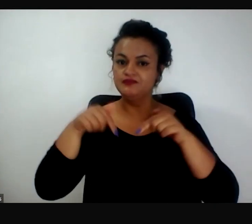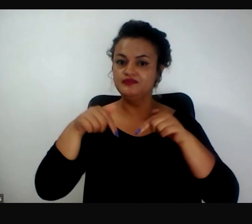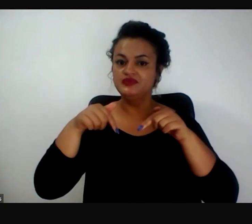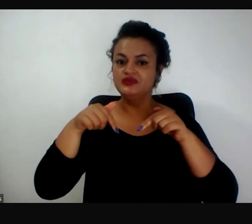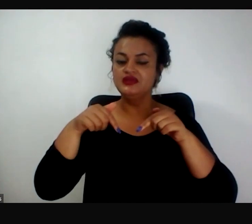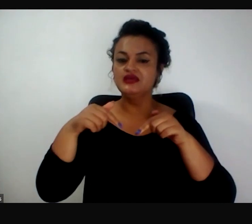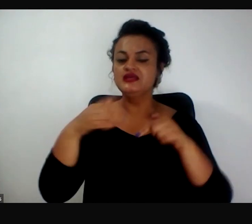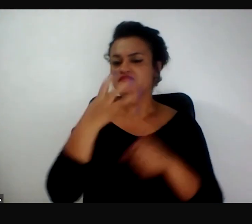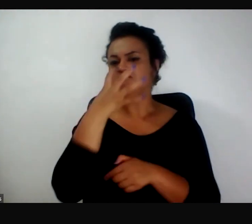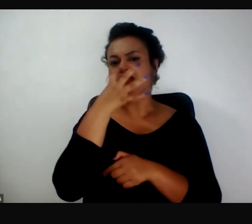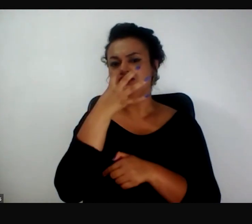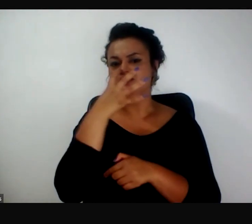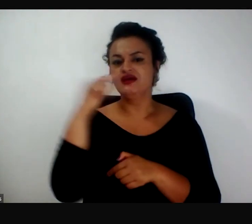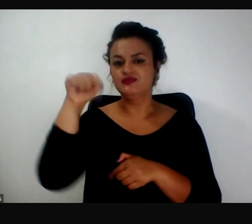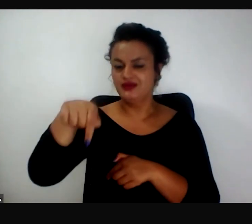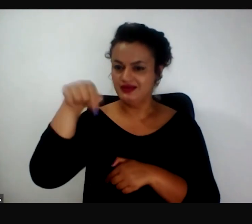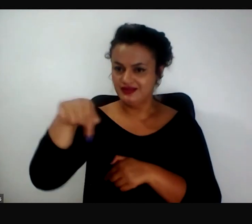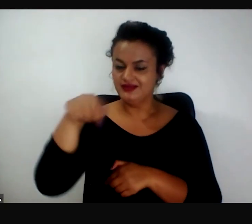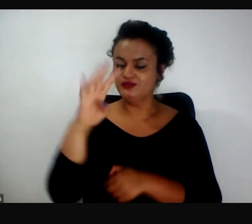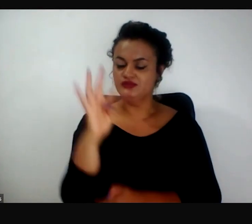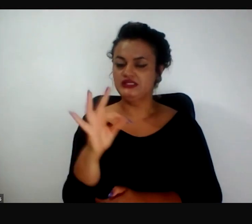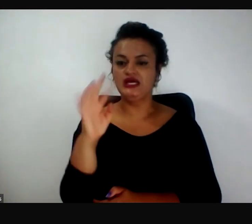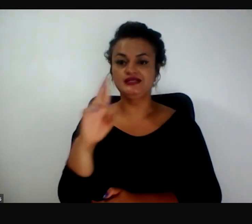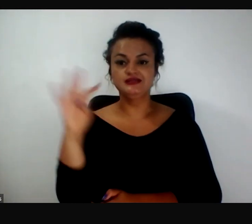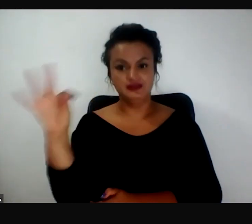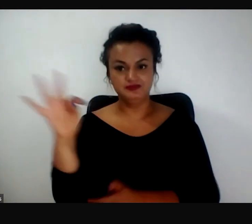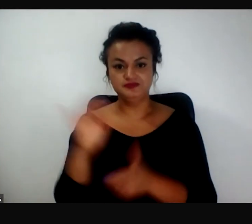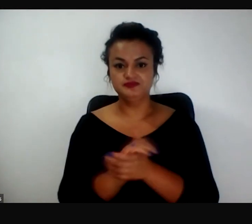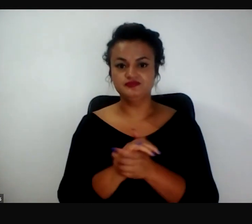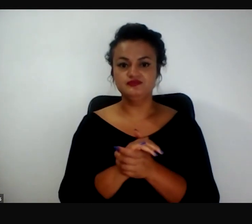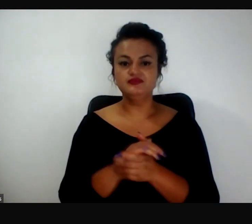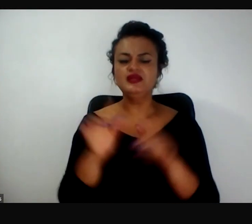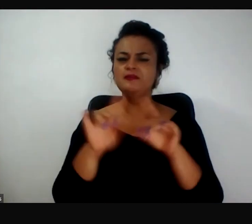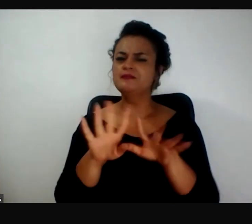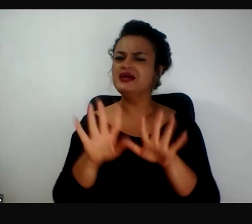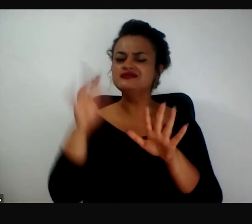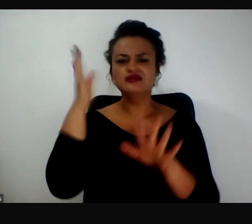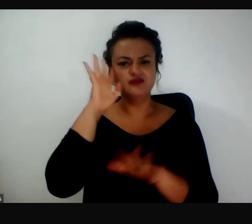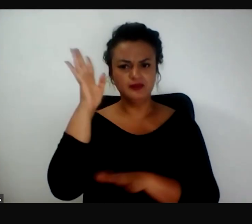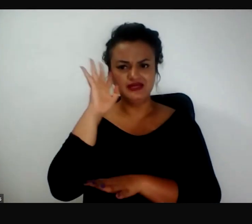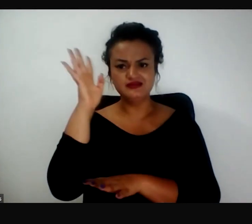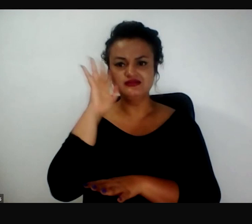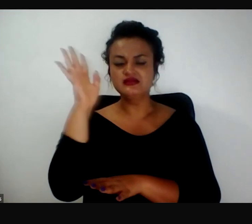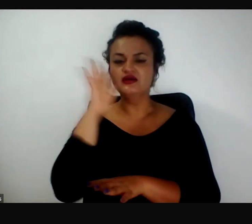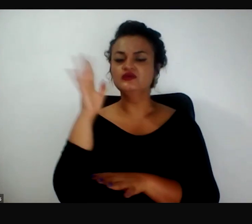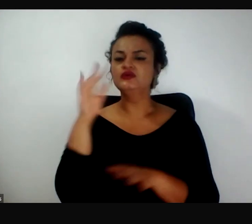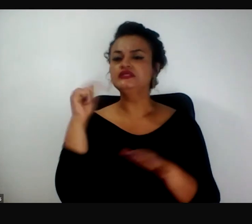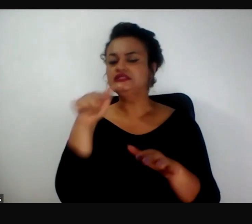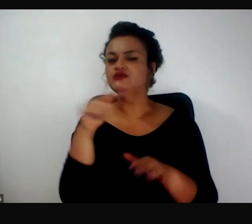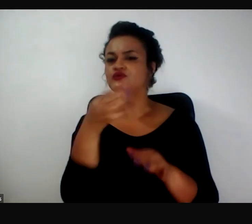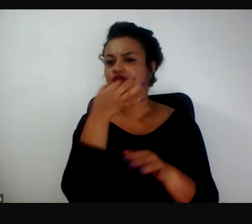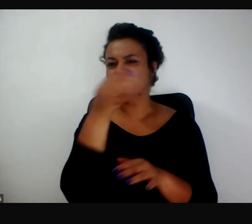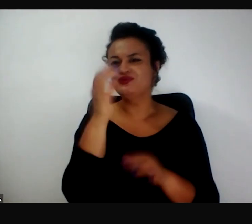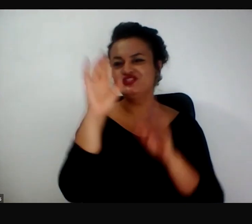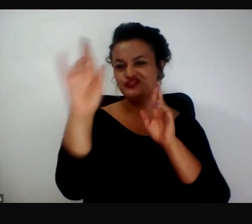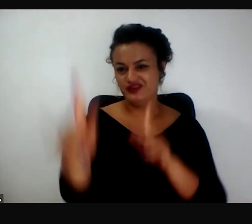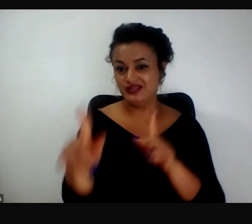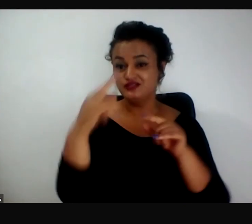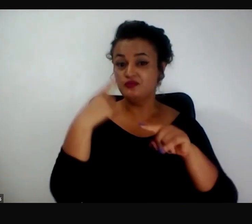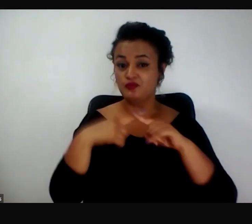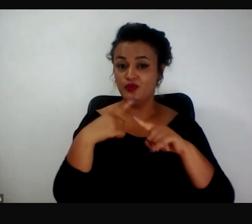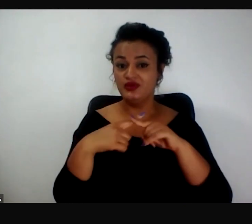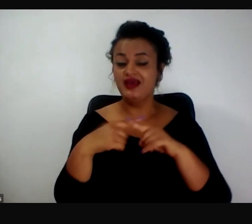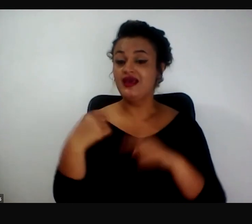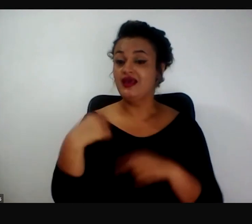Regional Federal da Terceira Região. Mas estava pensando que temos um conflito de interesses, porque eu sempre que